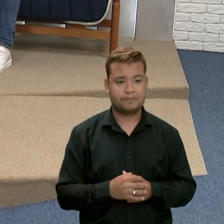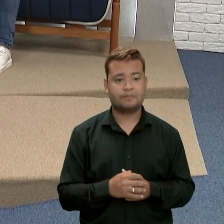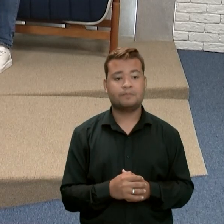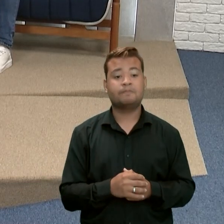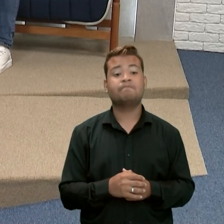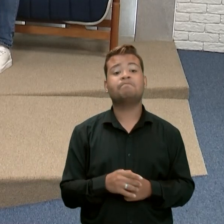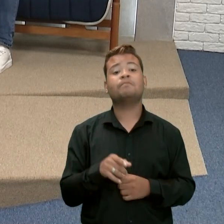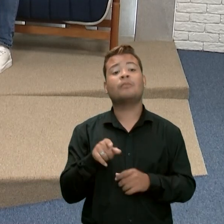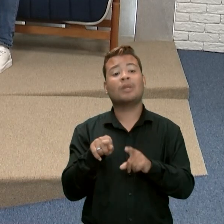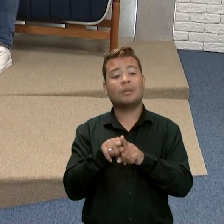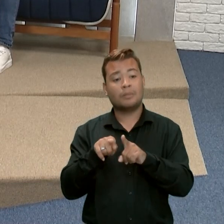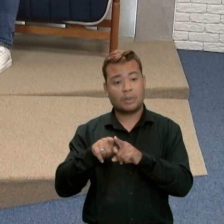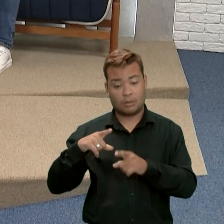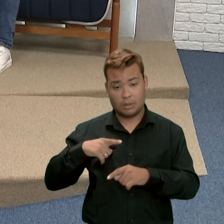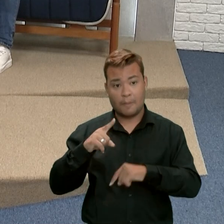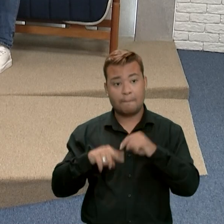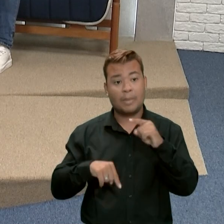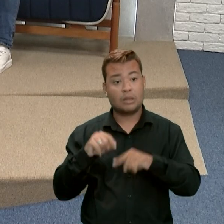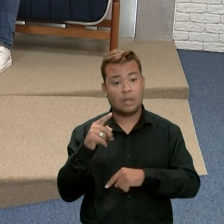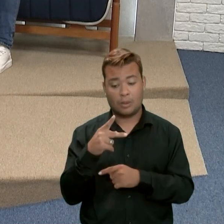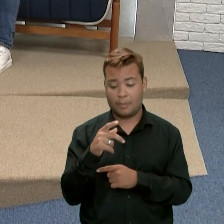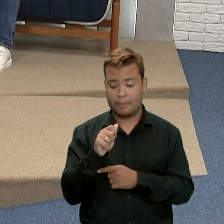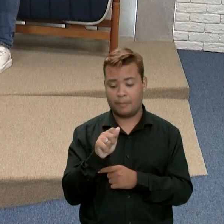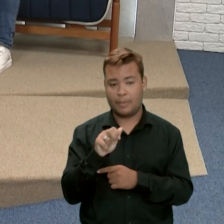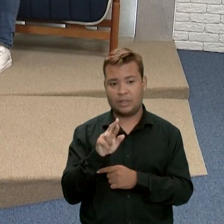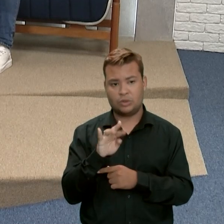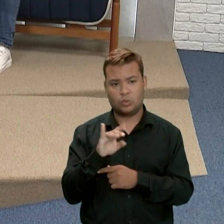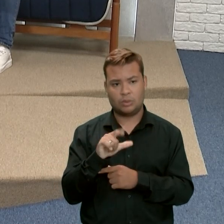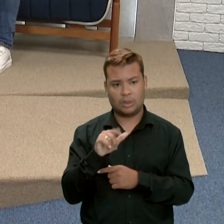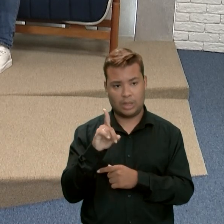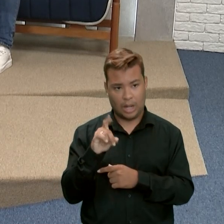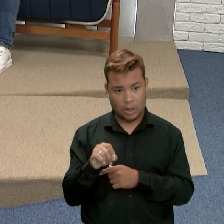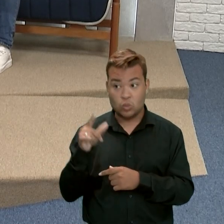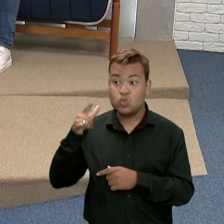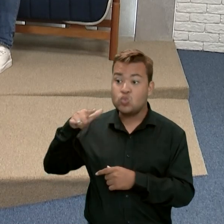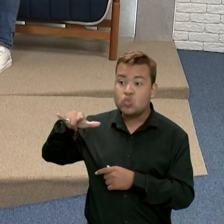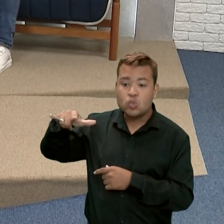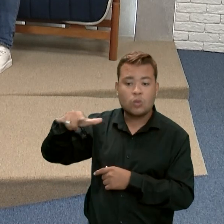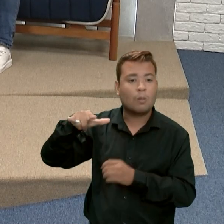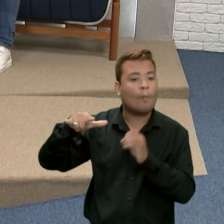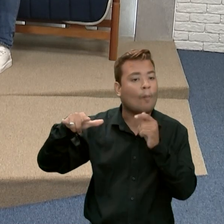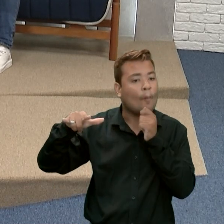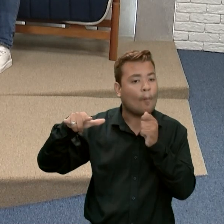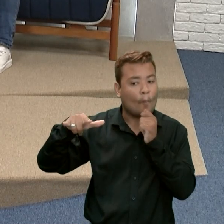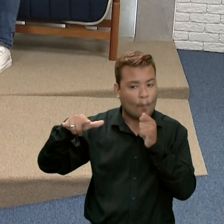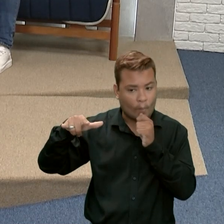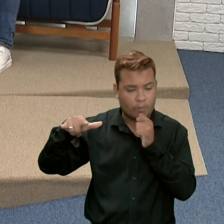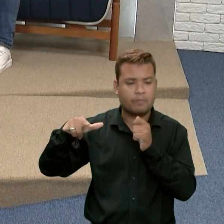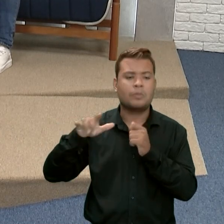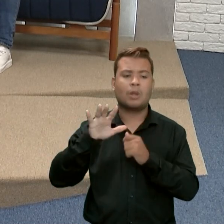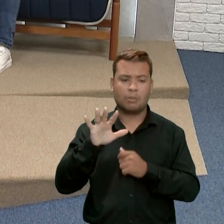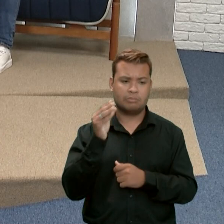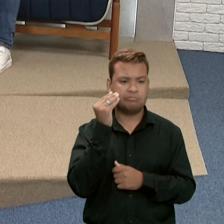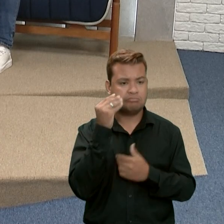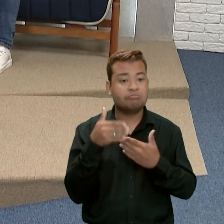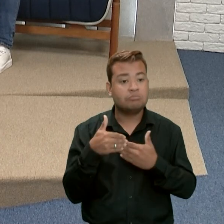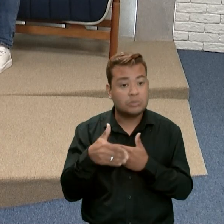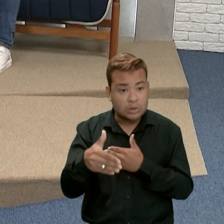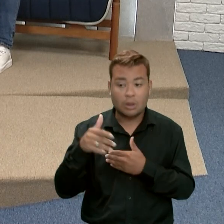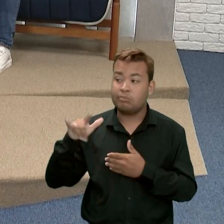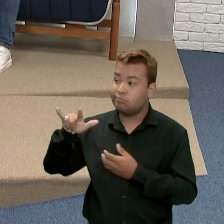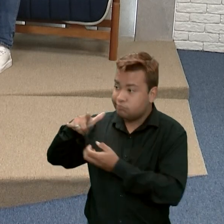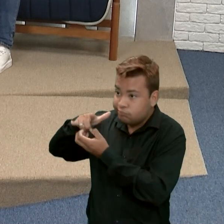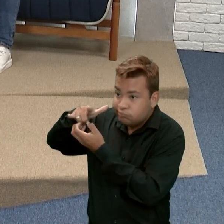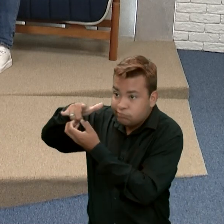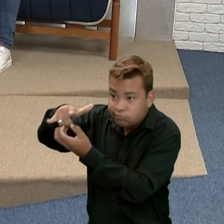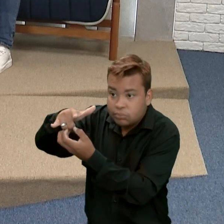tem resultados com material particulado, sem usar o drone. Agora a gente vai tentar obter os mesmos resultados ou resultados similares usando o